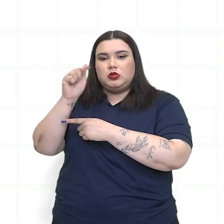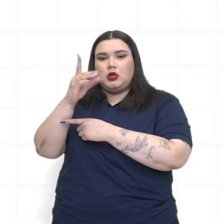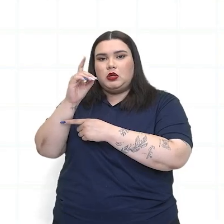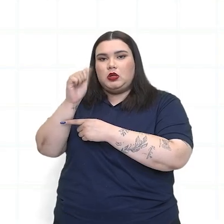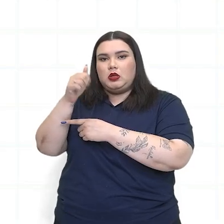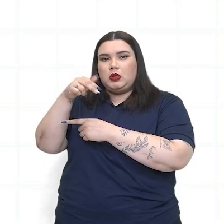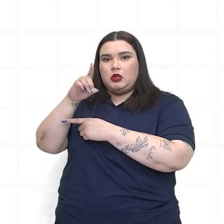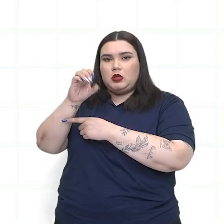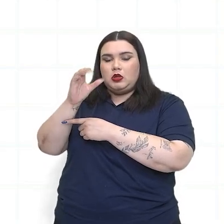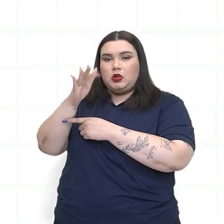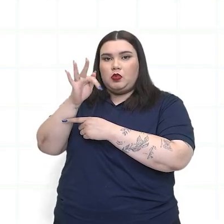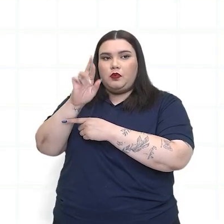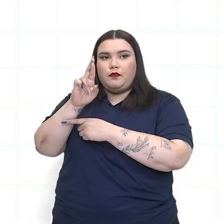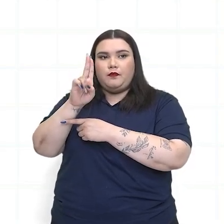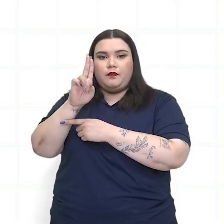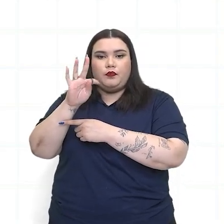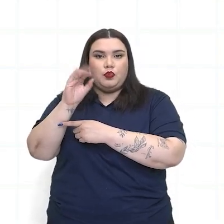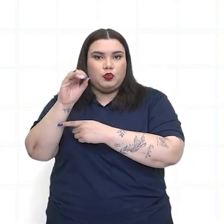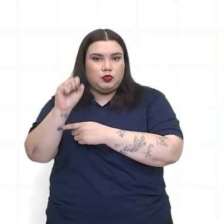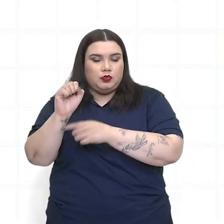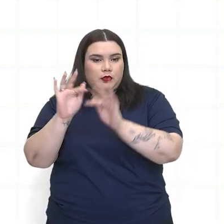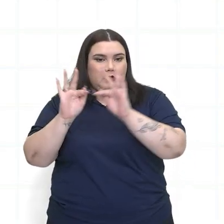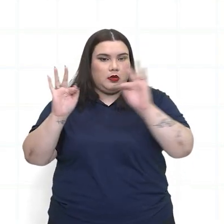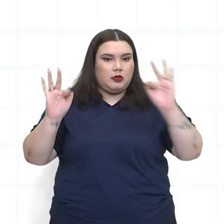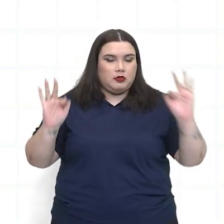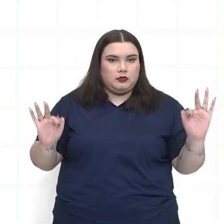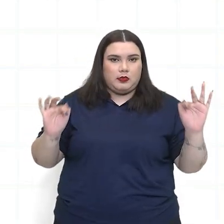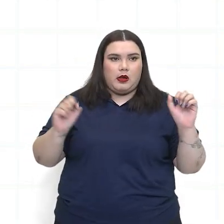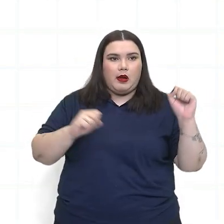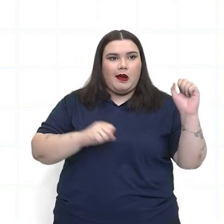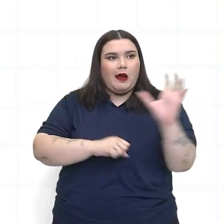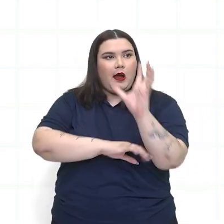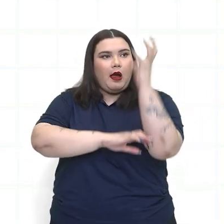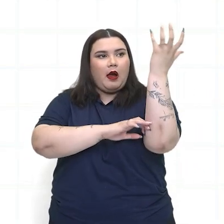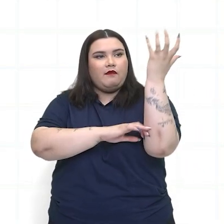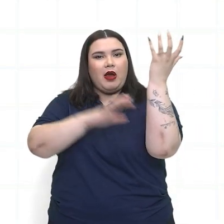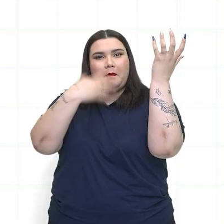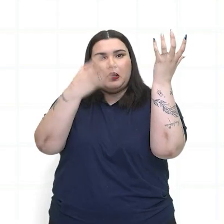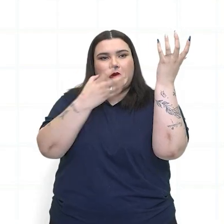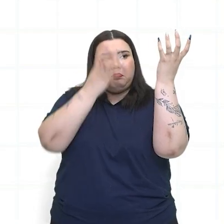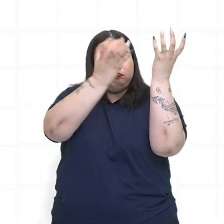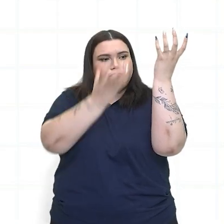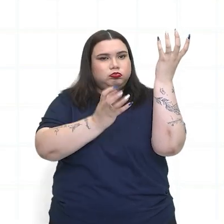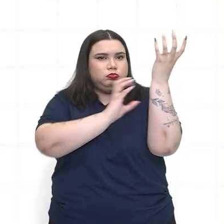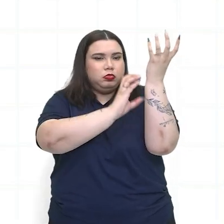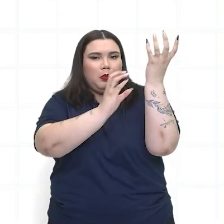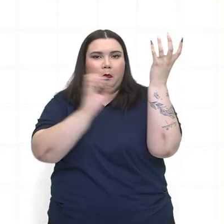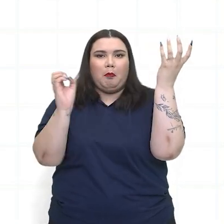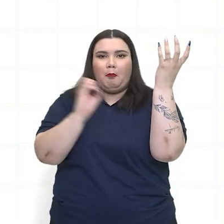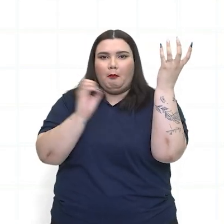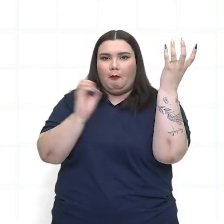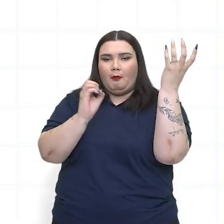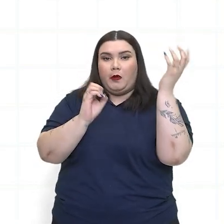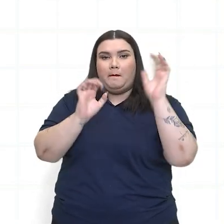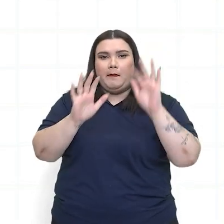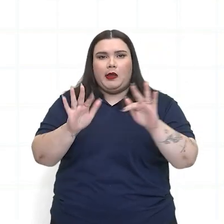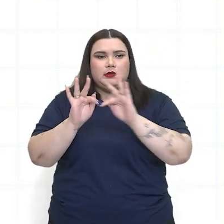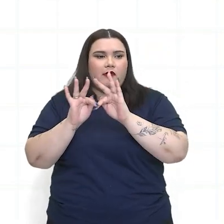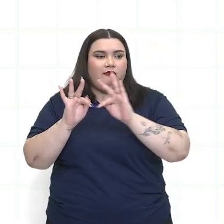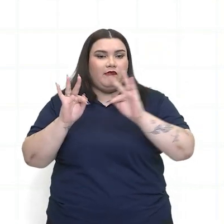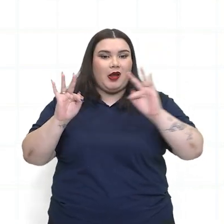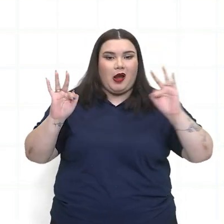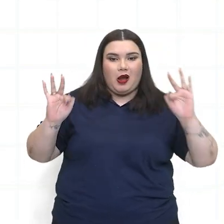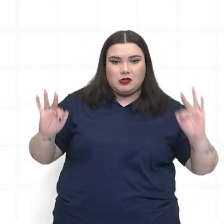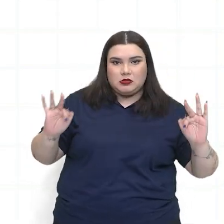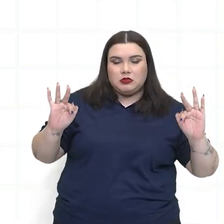o predicado. A resposta é essa grande macieira. Aqui eu tenho o sujeito. A regra diz que eu não separo o sujeito do seu predicado, o sujeito